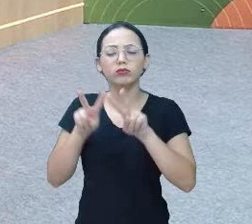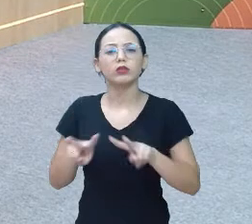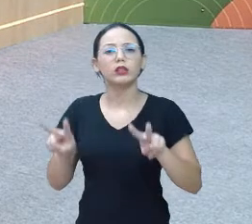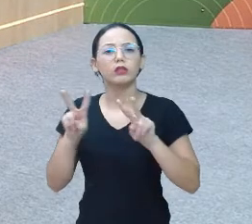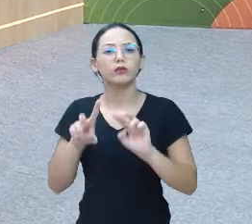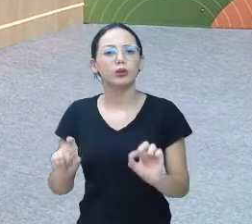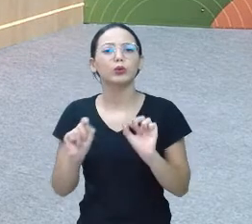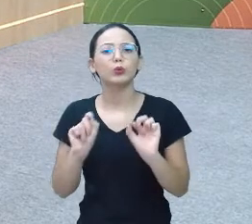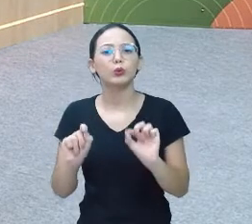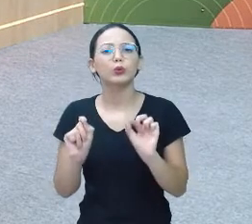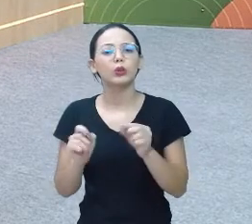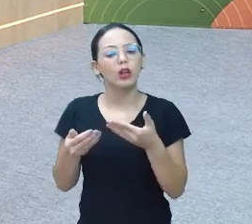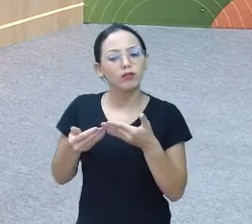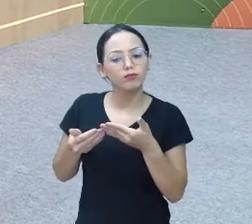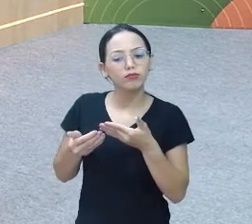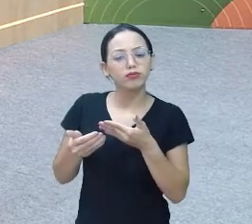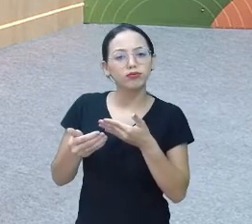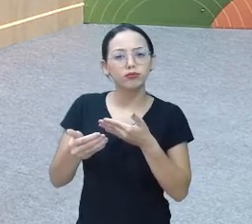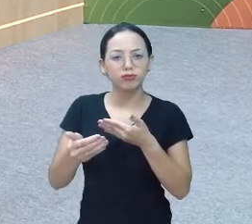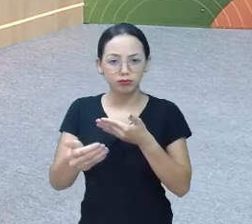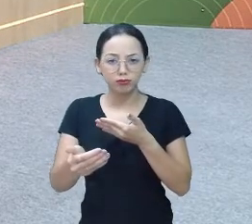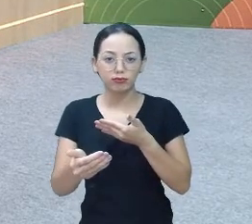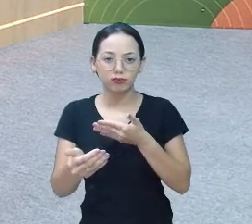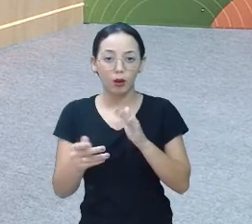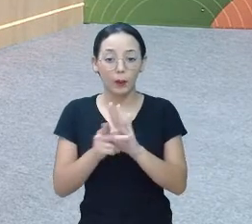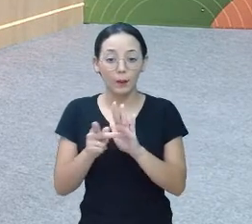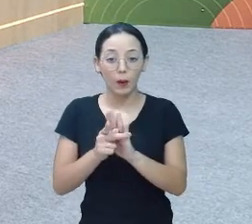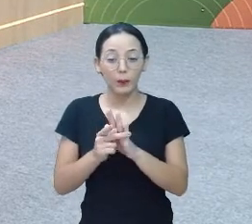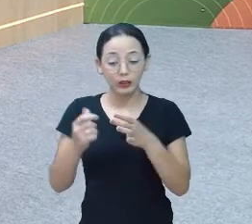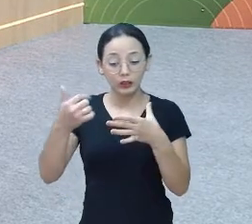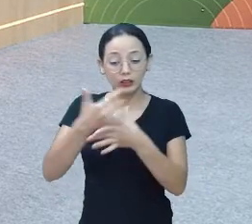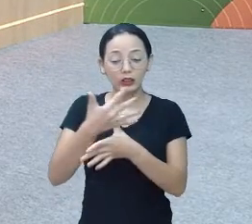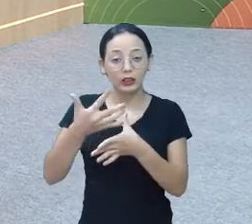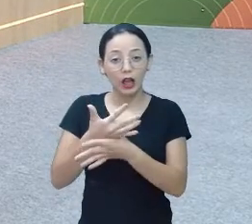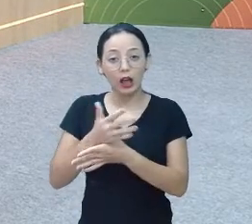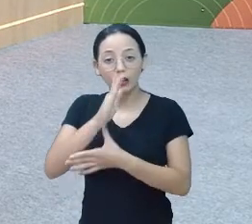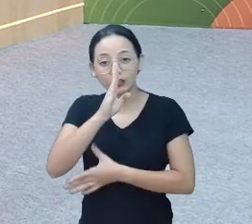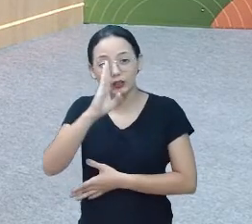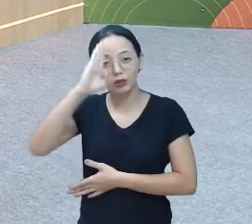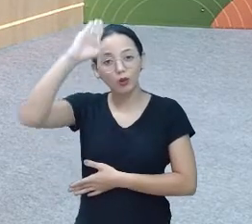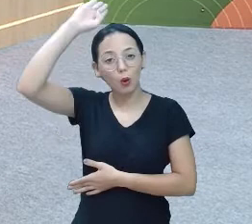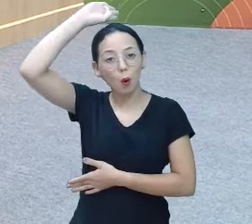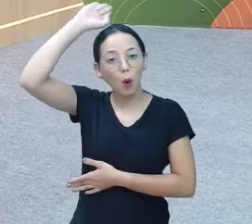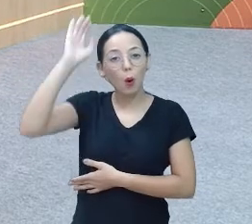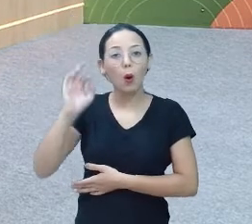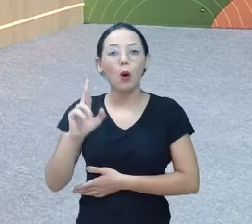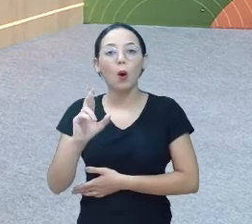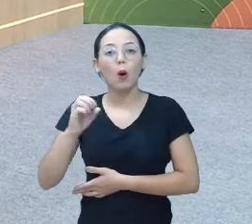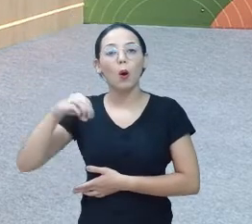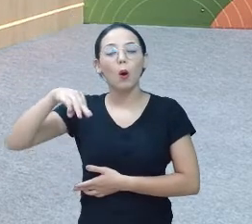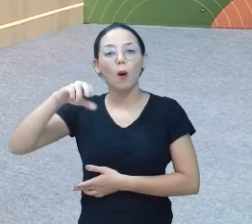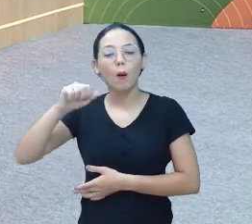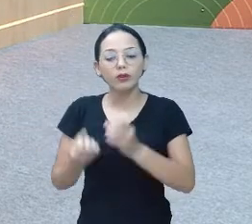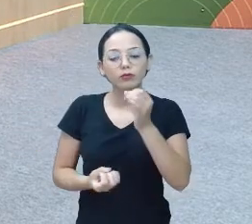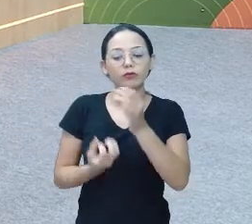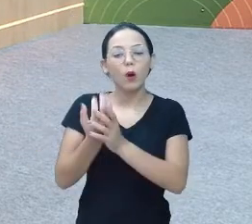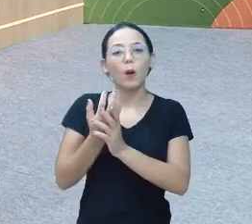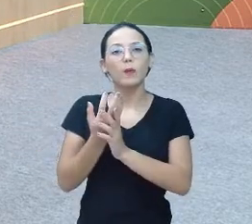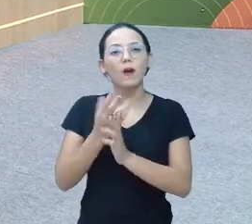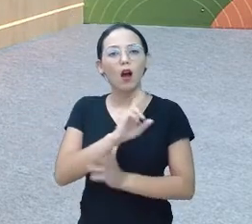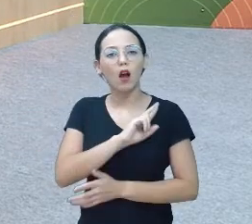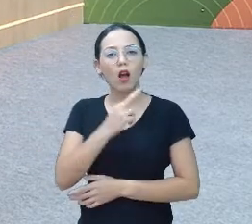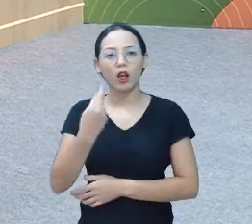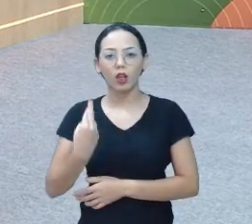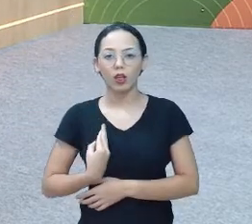que mais na frente a cidade, né, de Roma, né, que vai se formar enquanto reino,